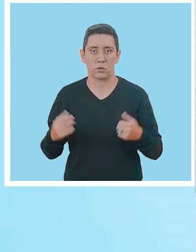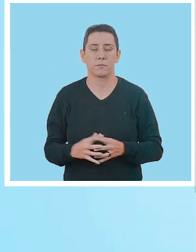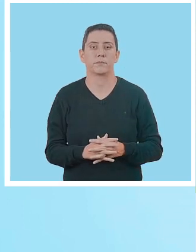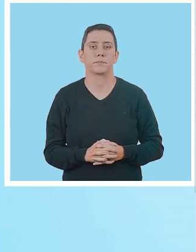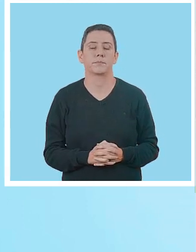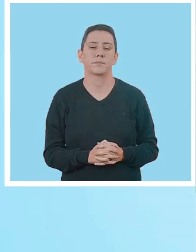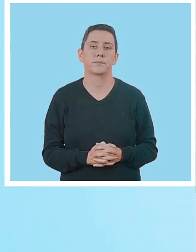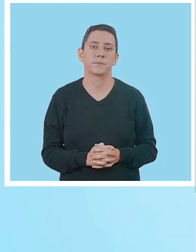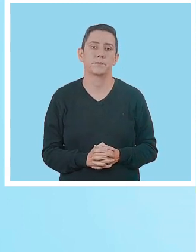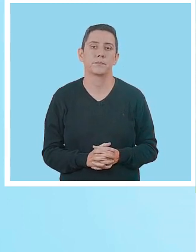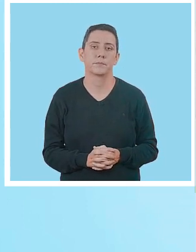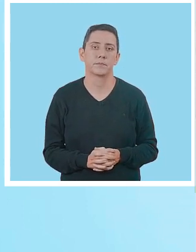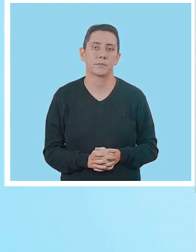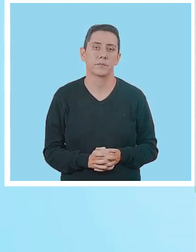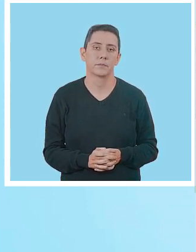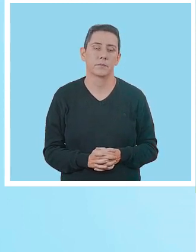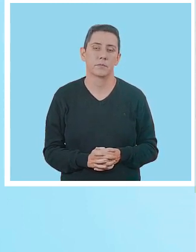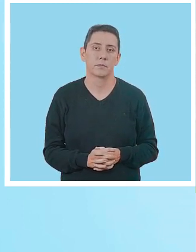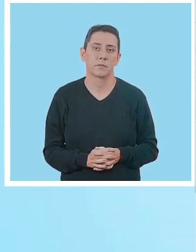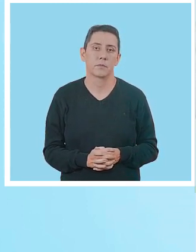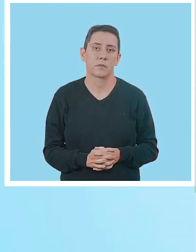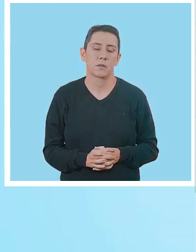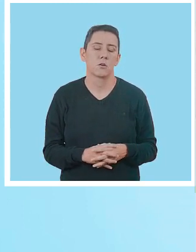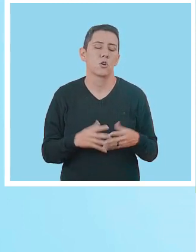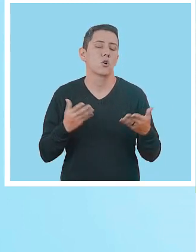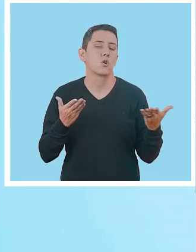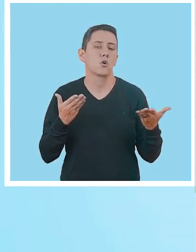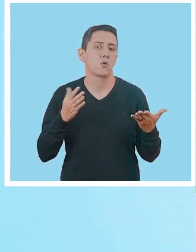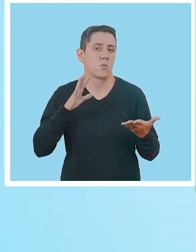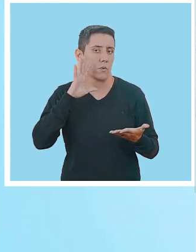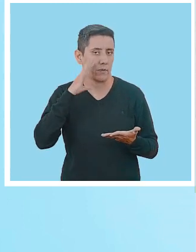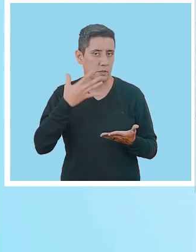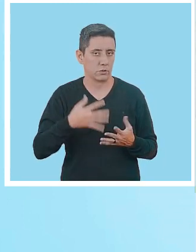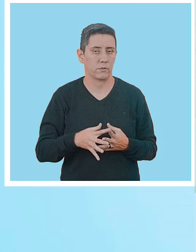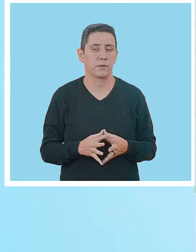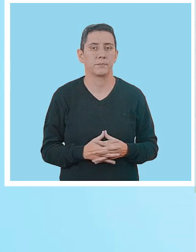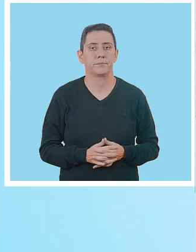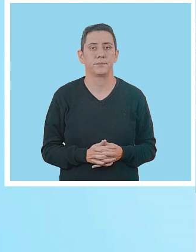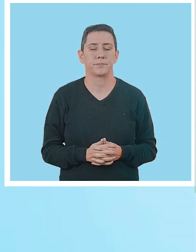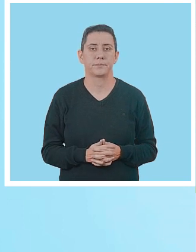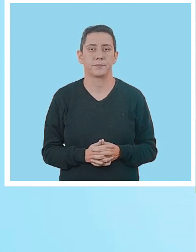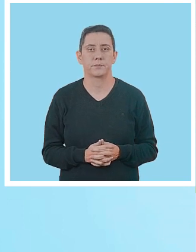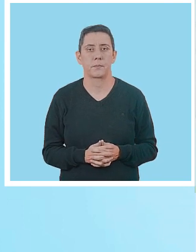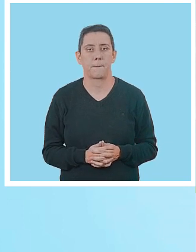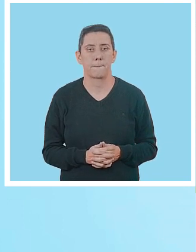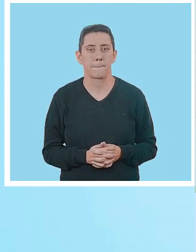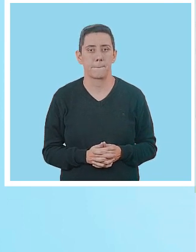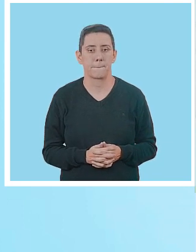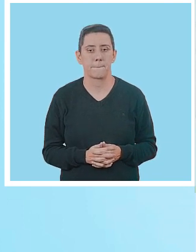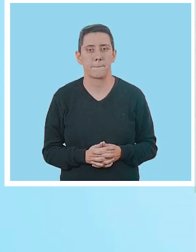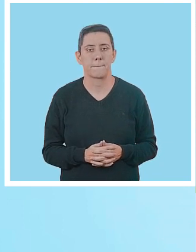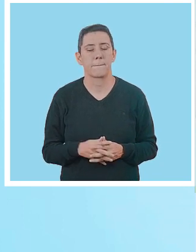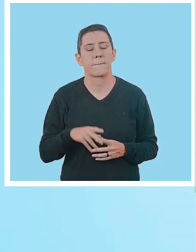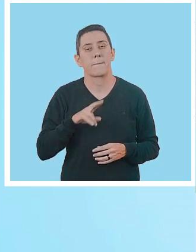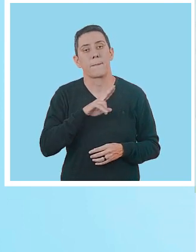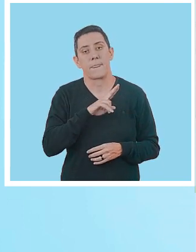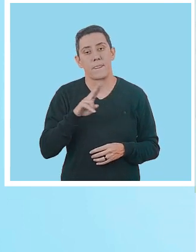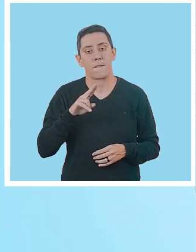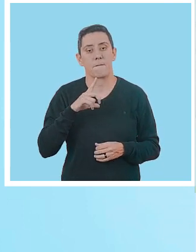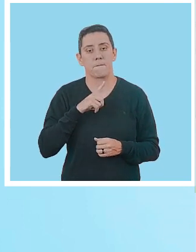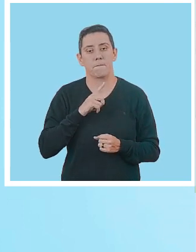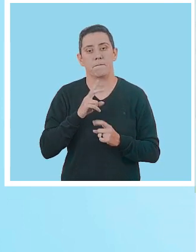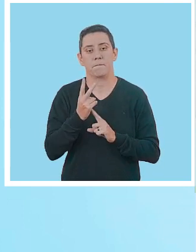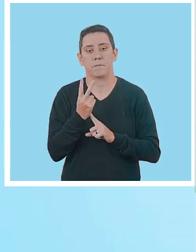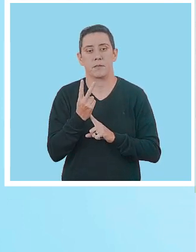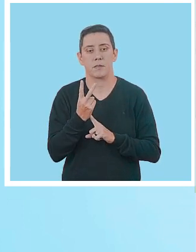distribuição ta e qual que é a solução para isso Esse é o que a gente chama de uma topologia híbrida A então inversor